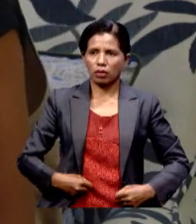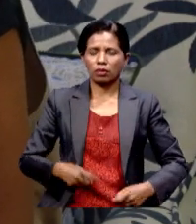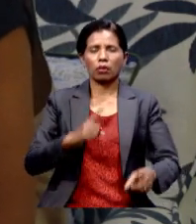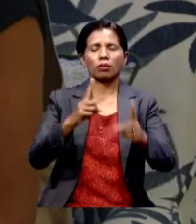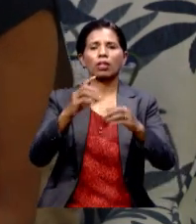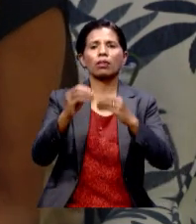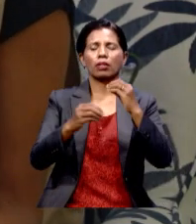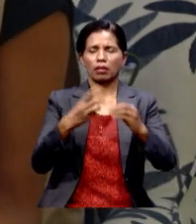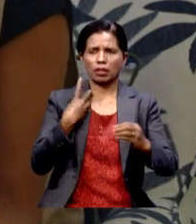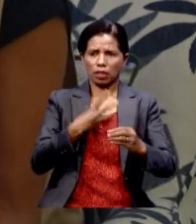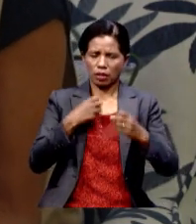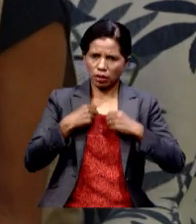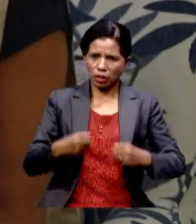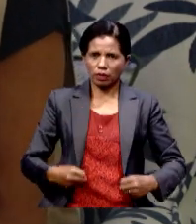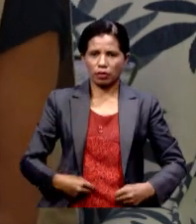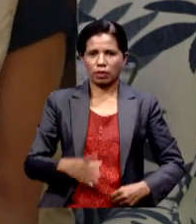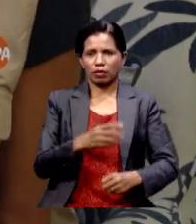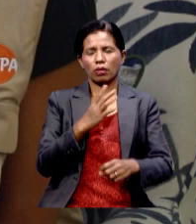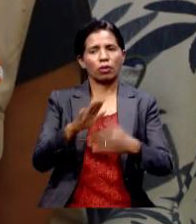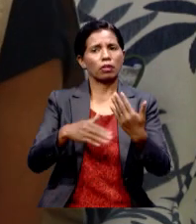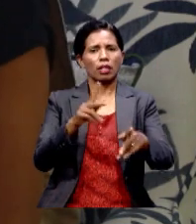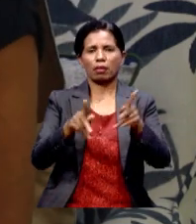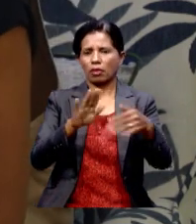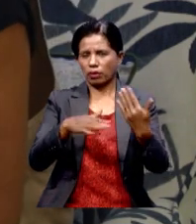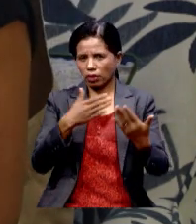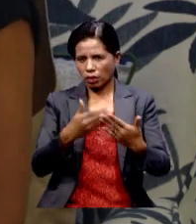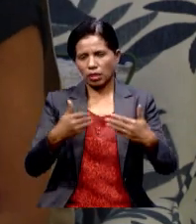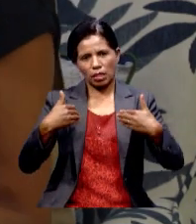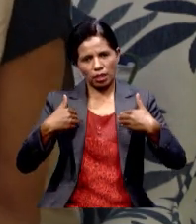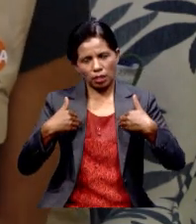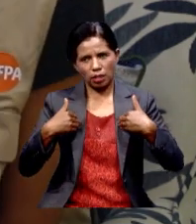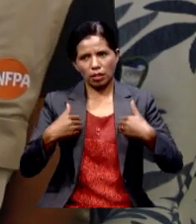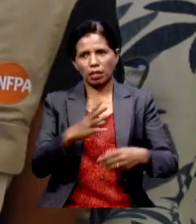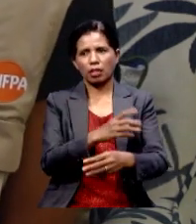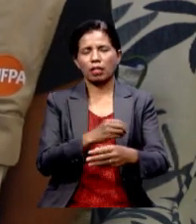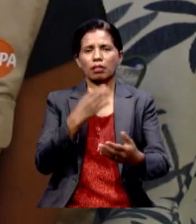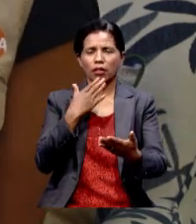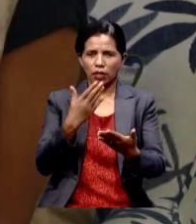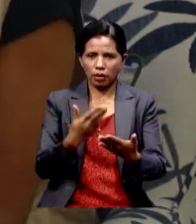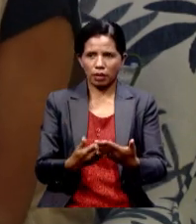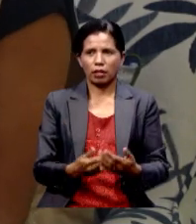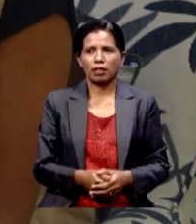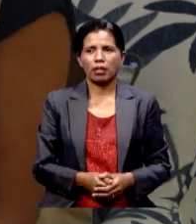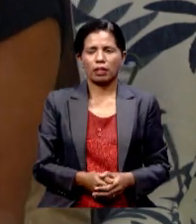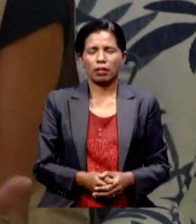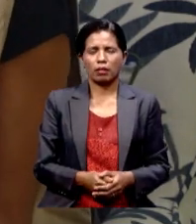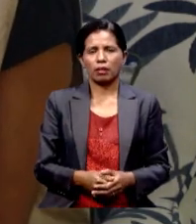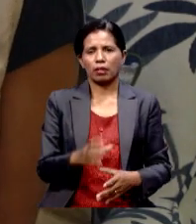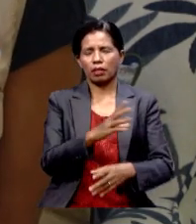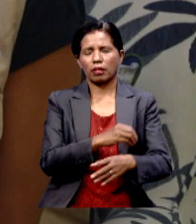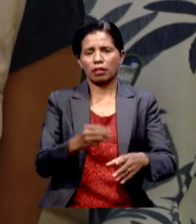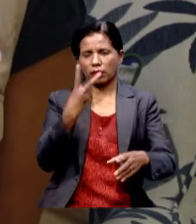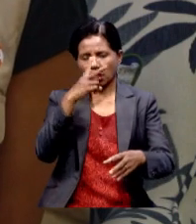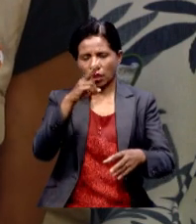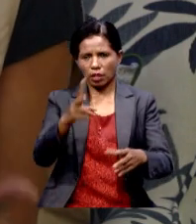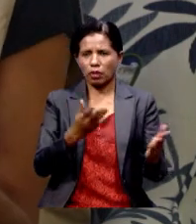ouvir. Eu acho que isso é que é respeitar os outros. As populações é que sabem como é que vivem, é que sabem as suas necessidades. E a partir desse momento, a partir desse